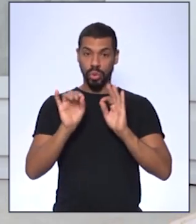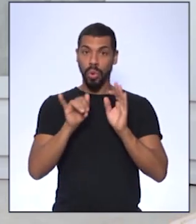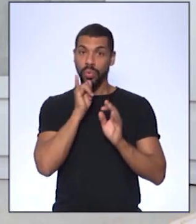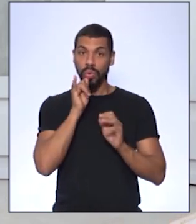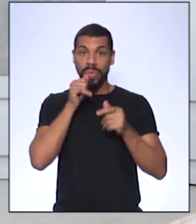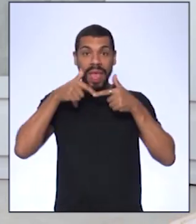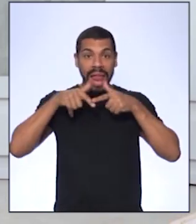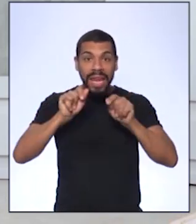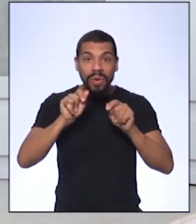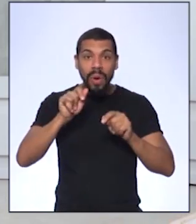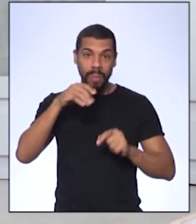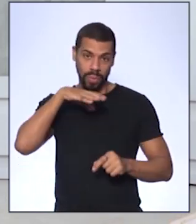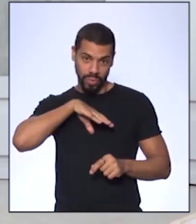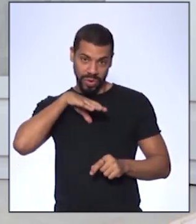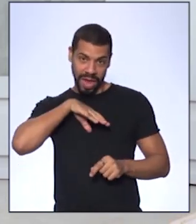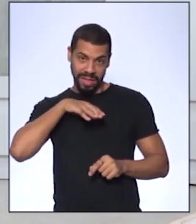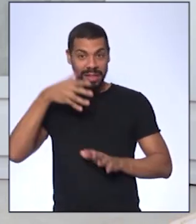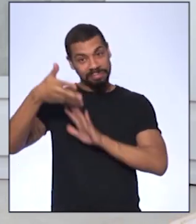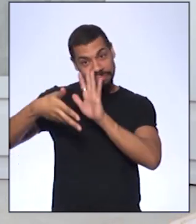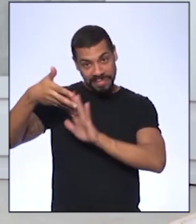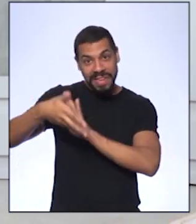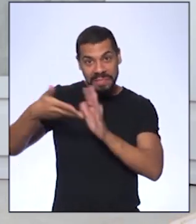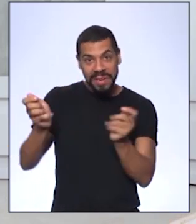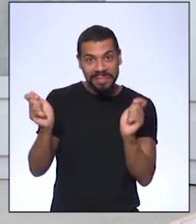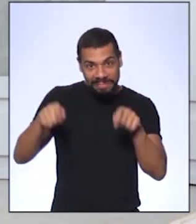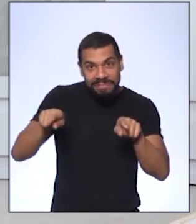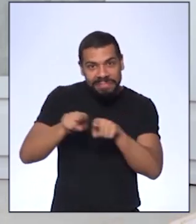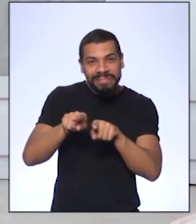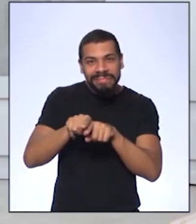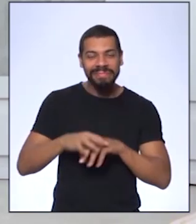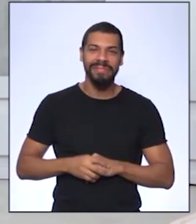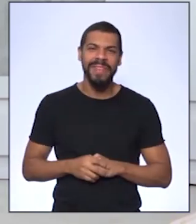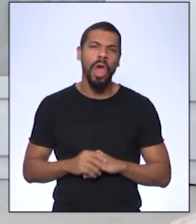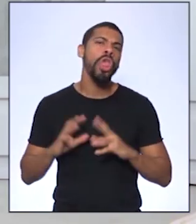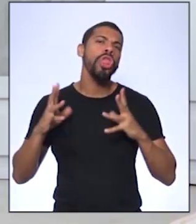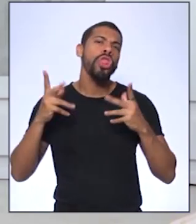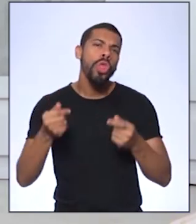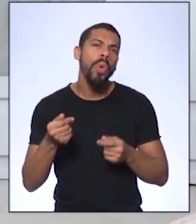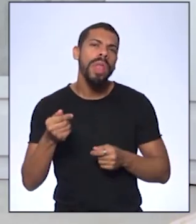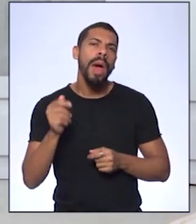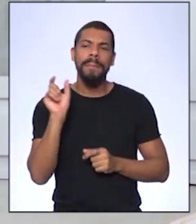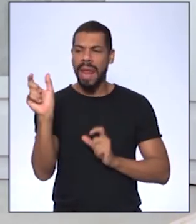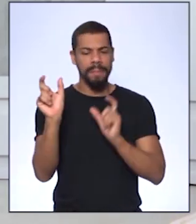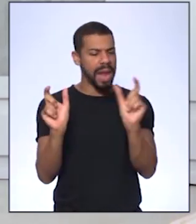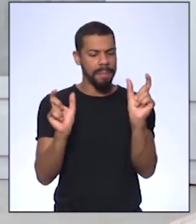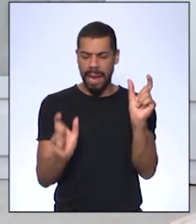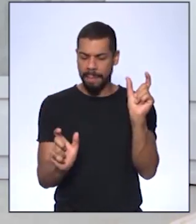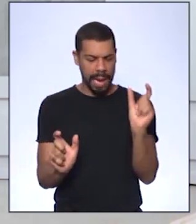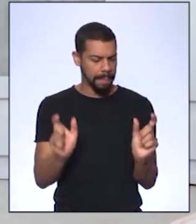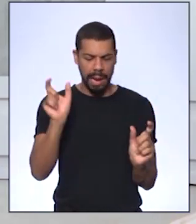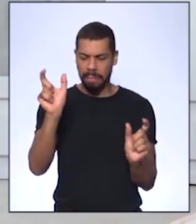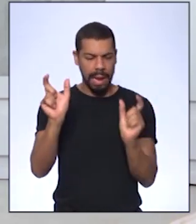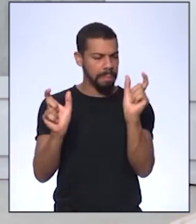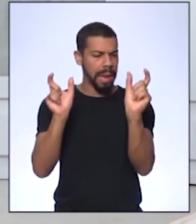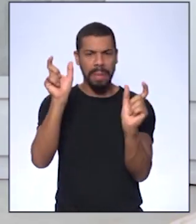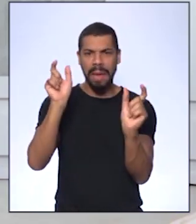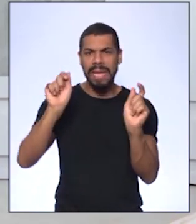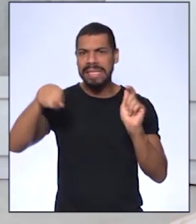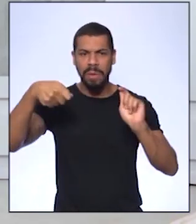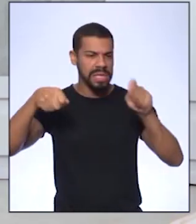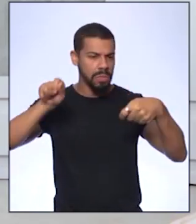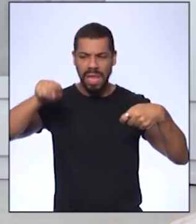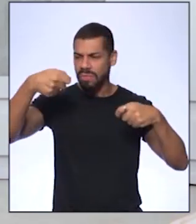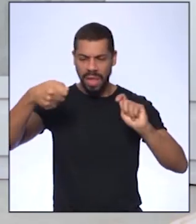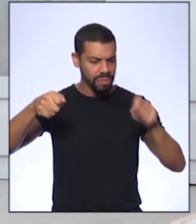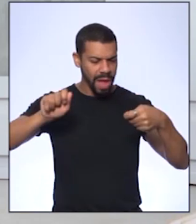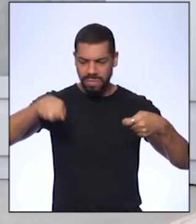meio da língua portuguesa. Ou seja, todas as palavras que aqui eu escolhi usar para me comunicar são